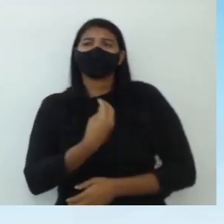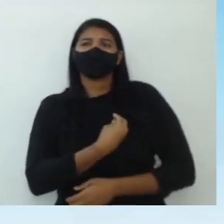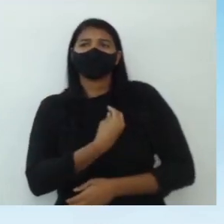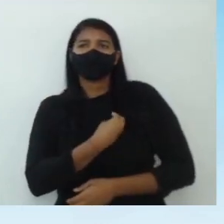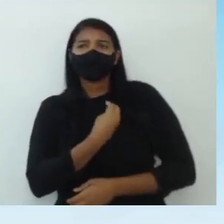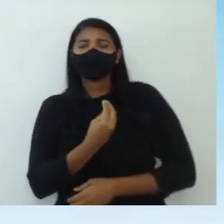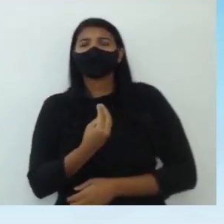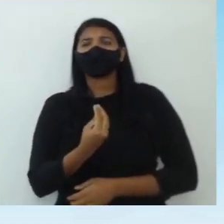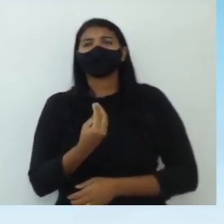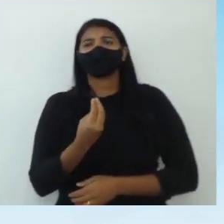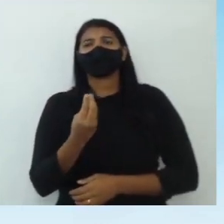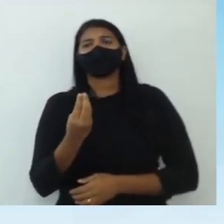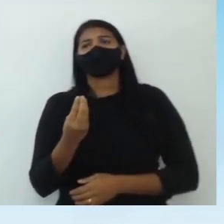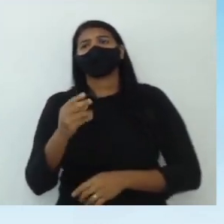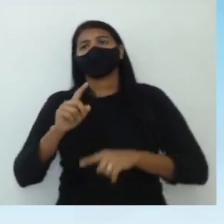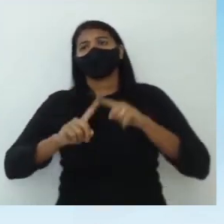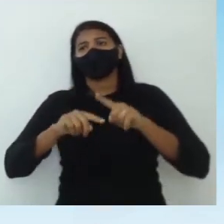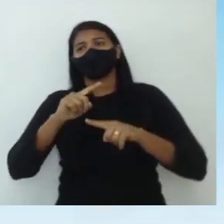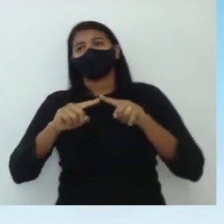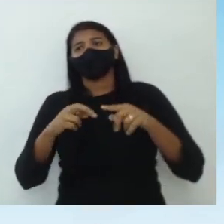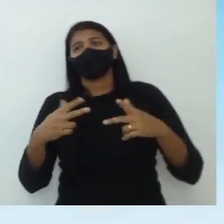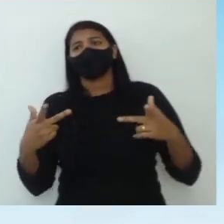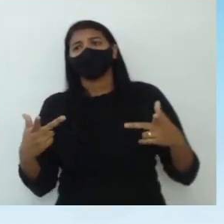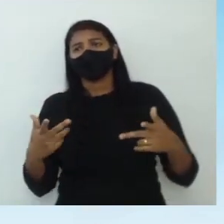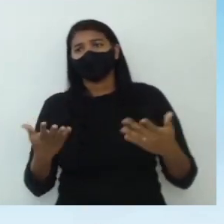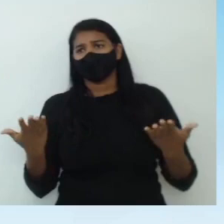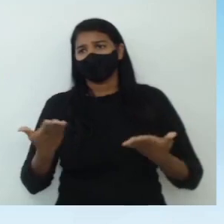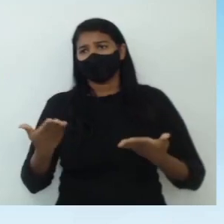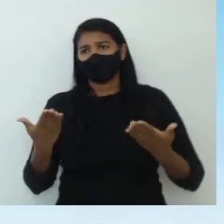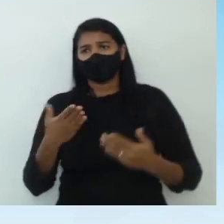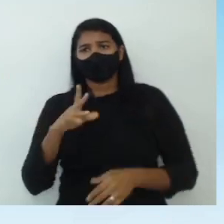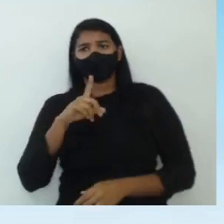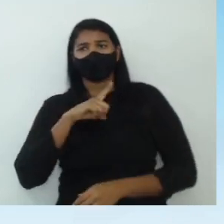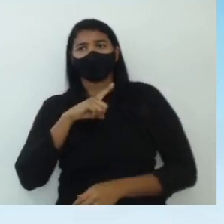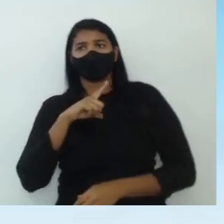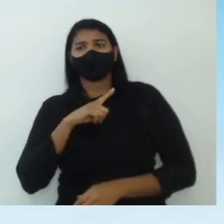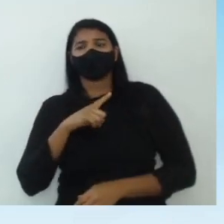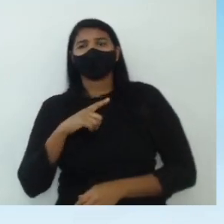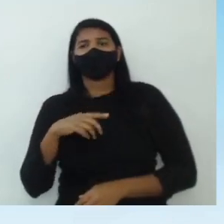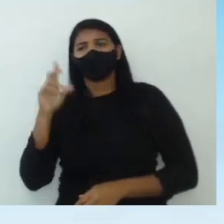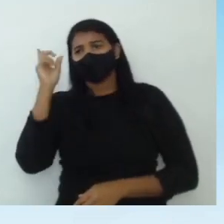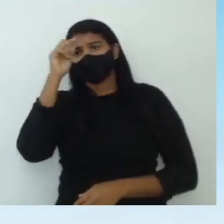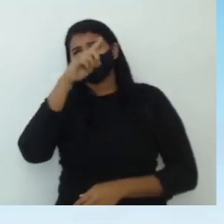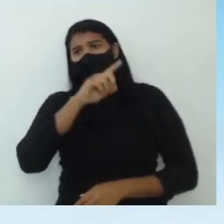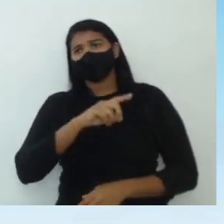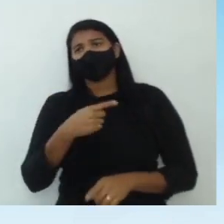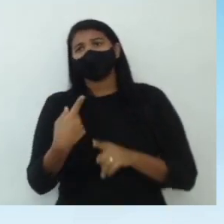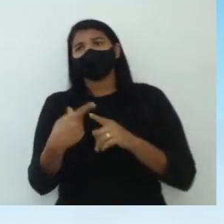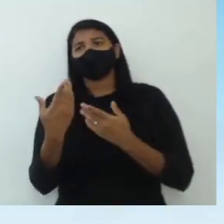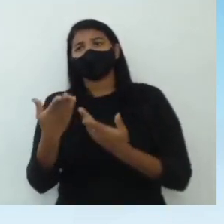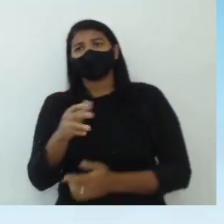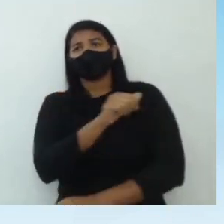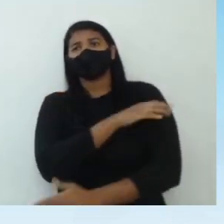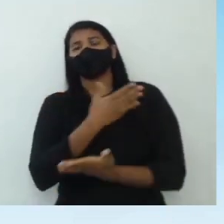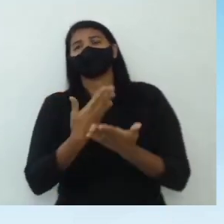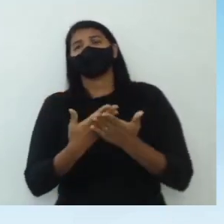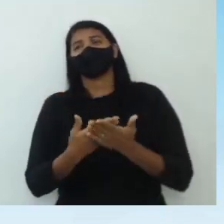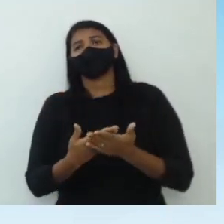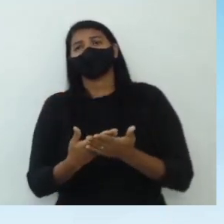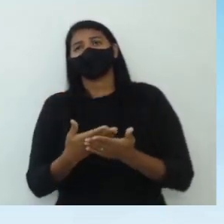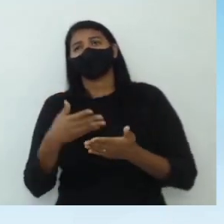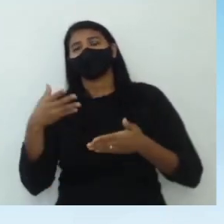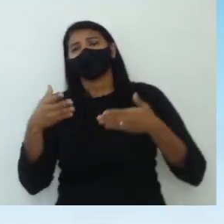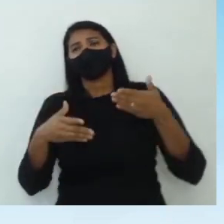o acesso ao material, porque hoje nós temos uma situação muito difícil. Vocês, estudantes, vocês